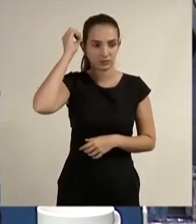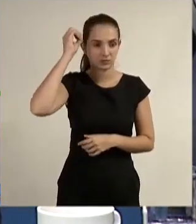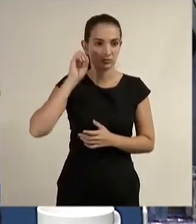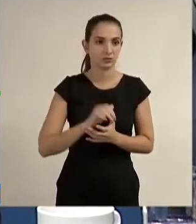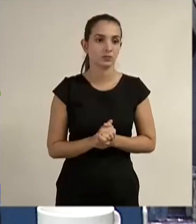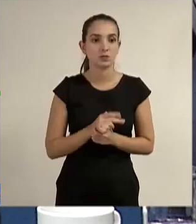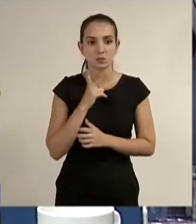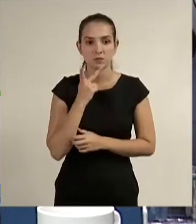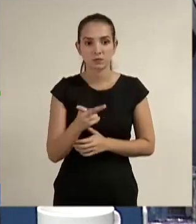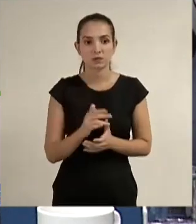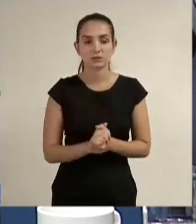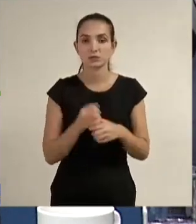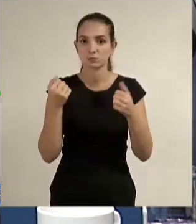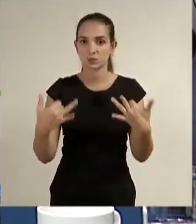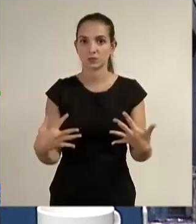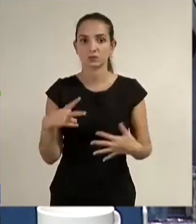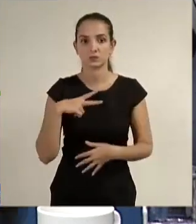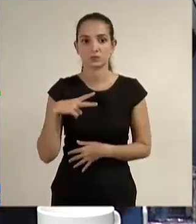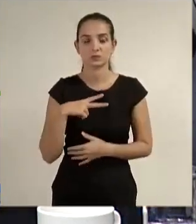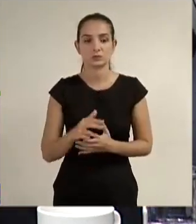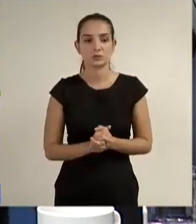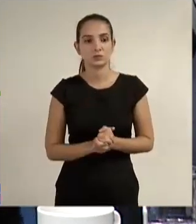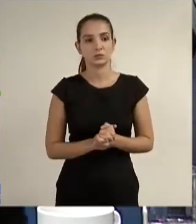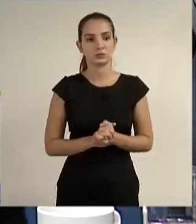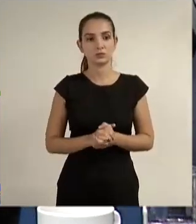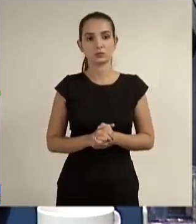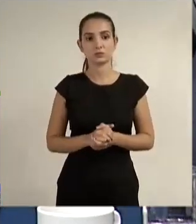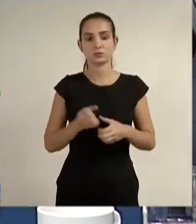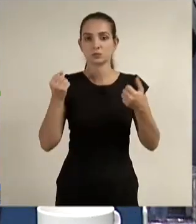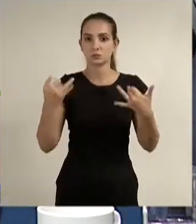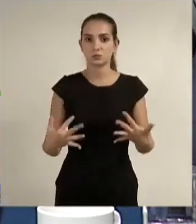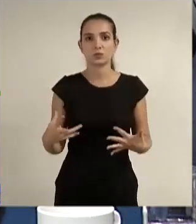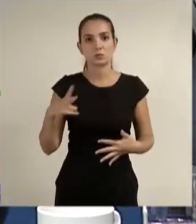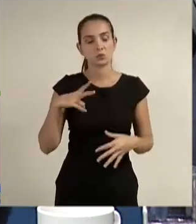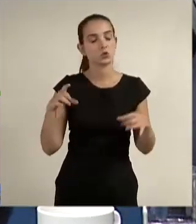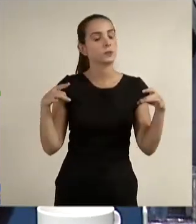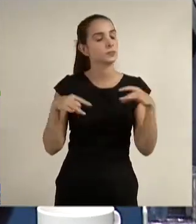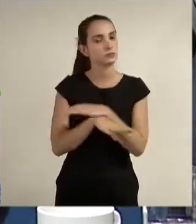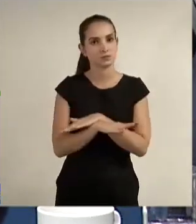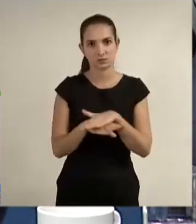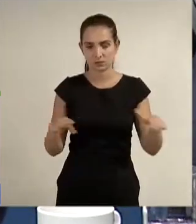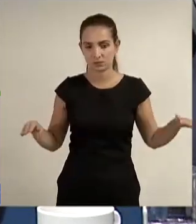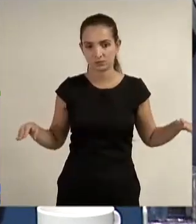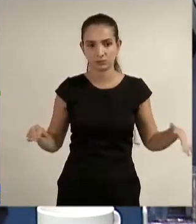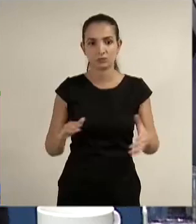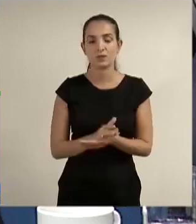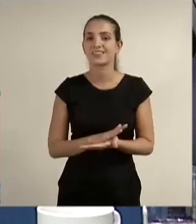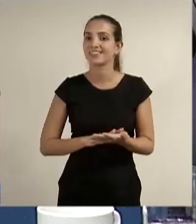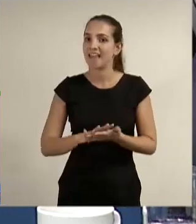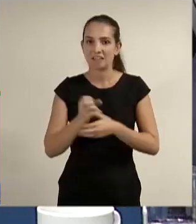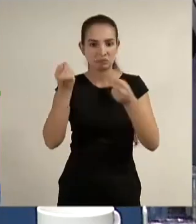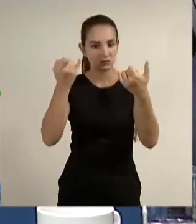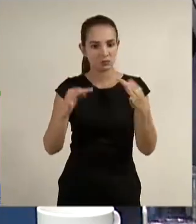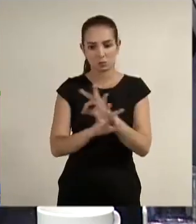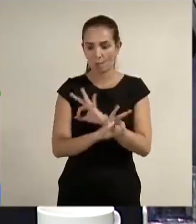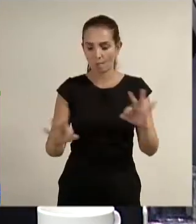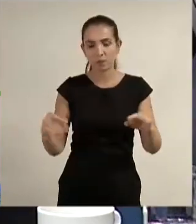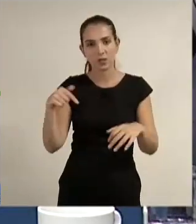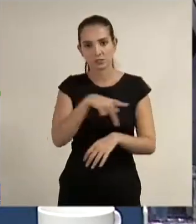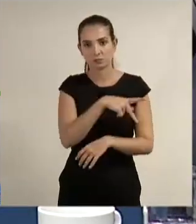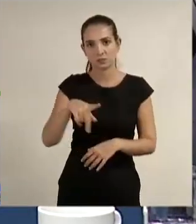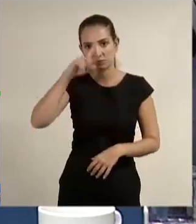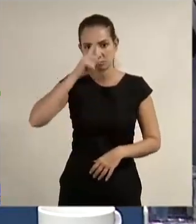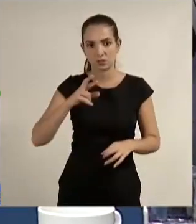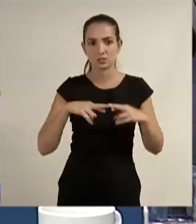palavra, nas explicações pessoais. Encerrada a explicação pessoal, nada mais havendo a tratar, essa presidência